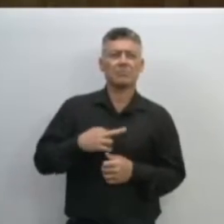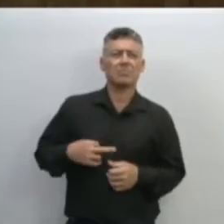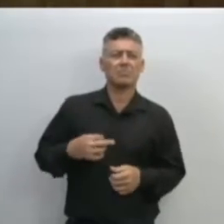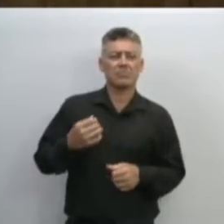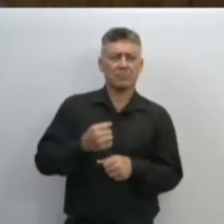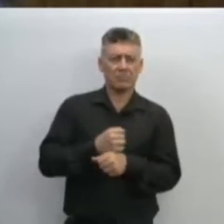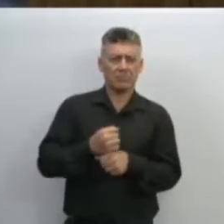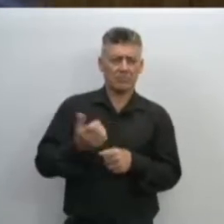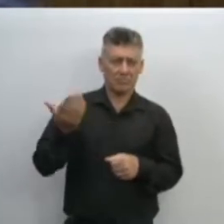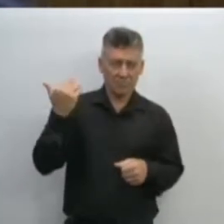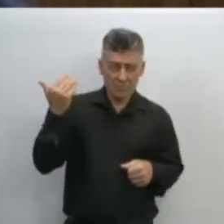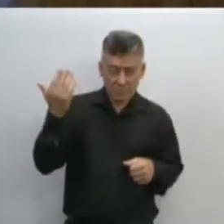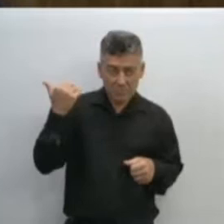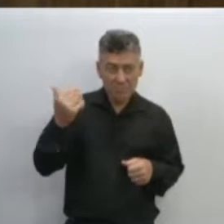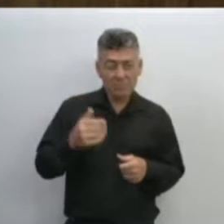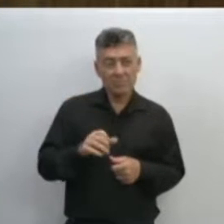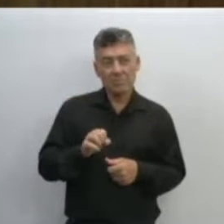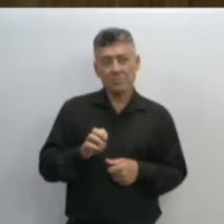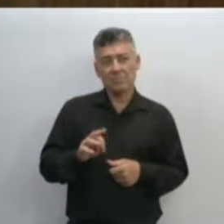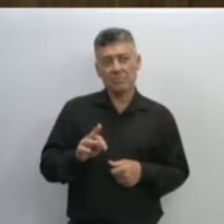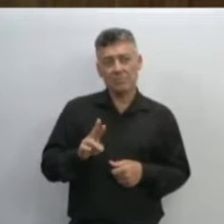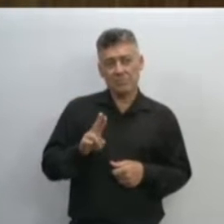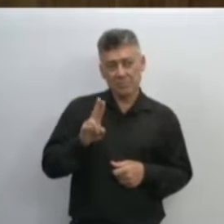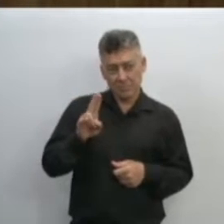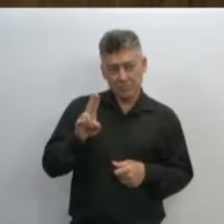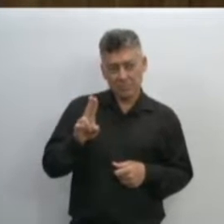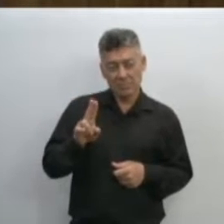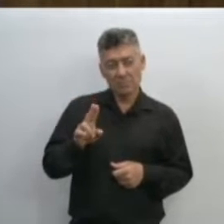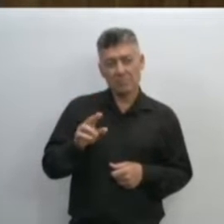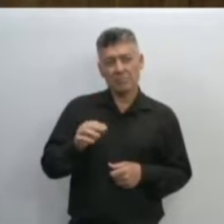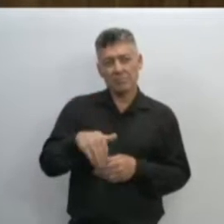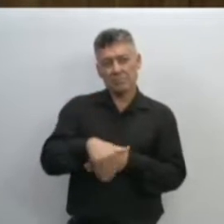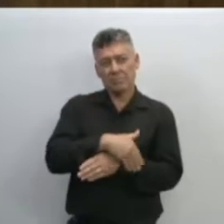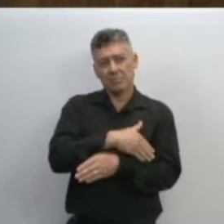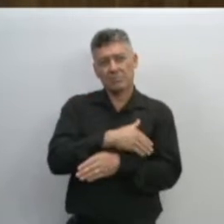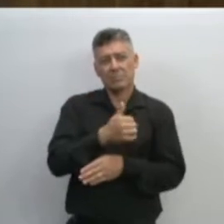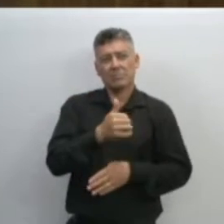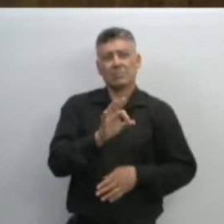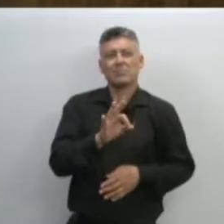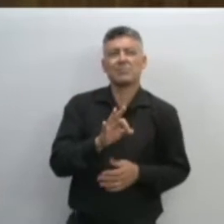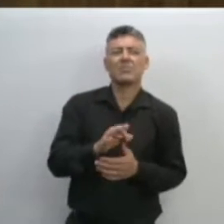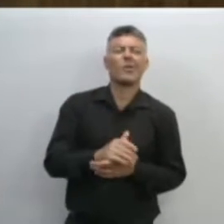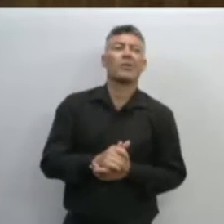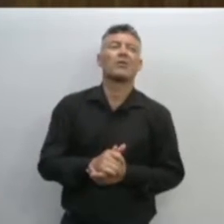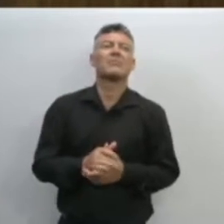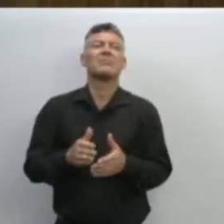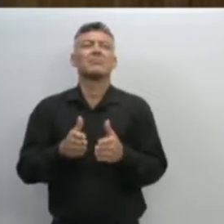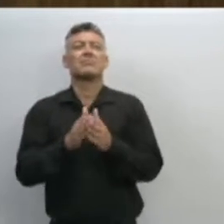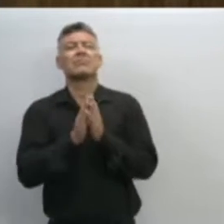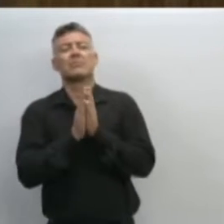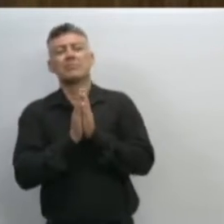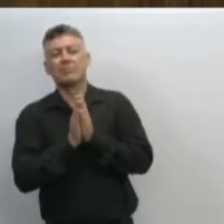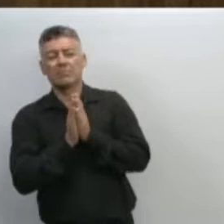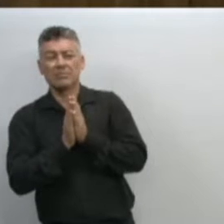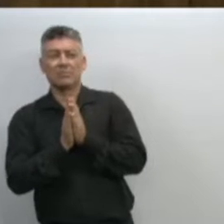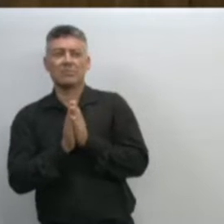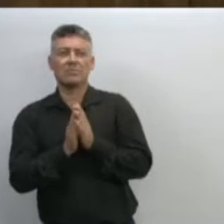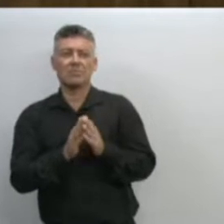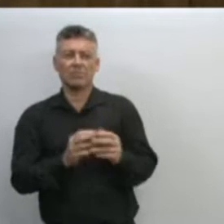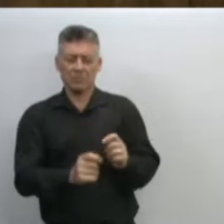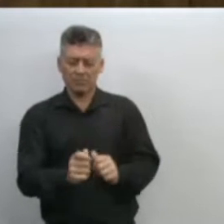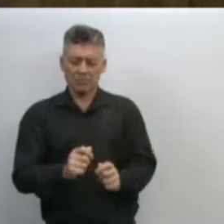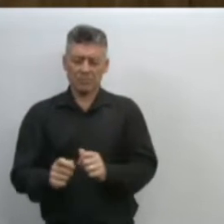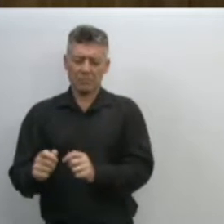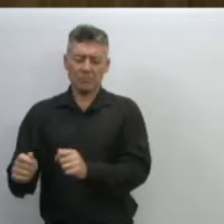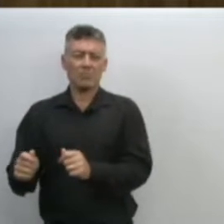ano passado eu tive com a STTU na Avenida 10, vereador Ranieri, porque é um apelo dos comerciantes locais para que